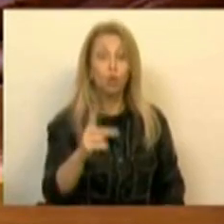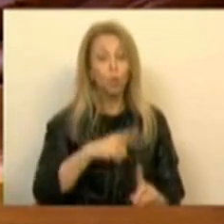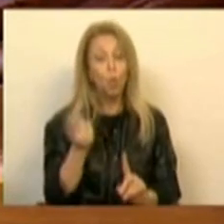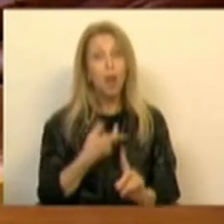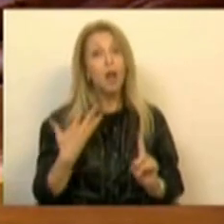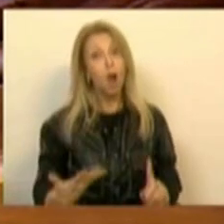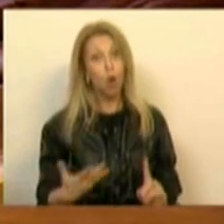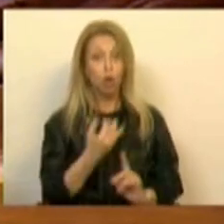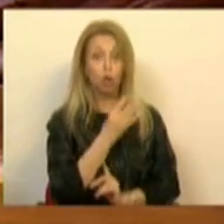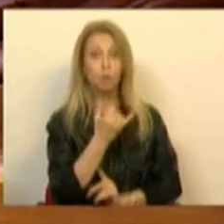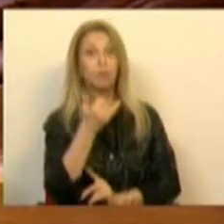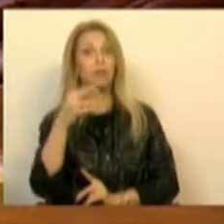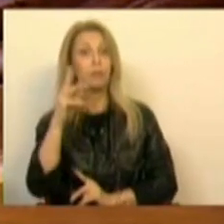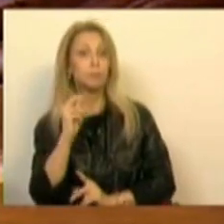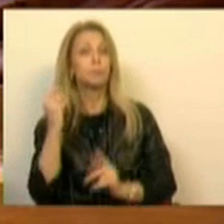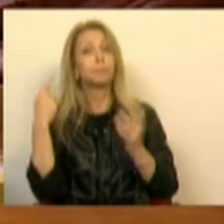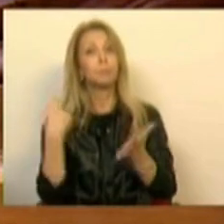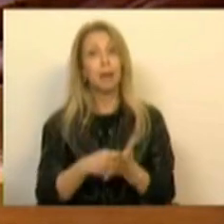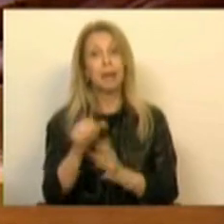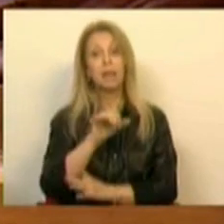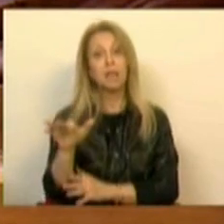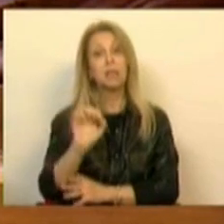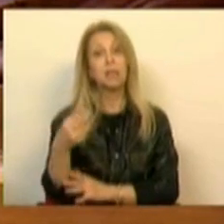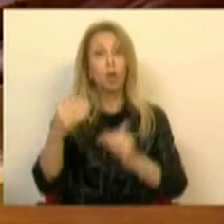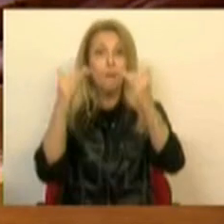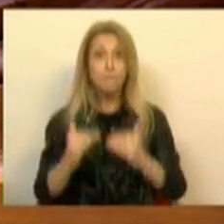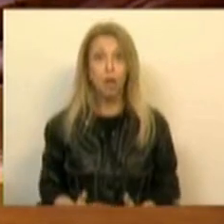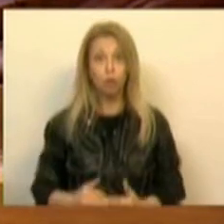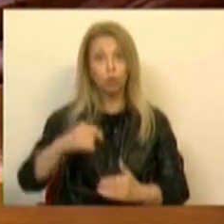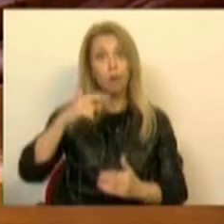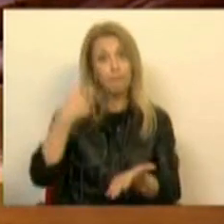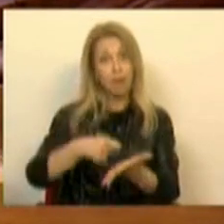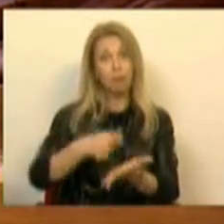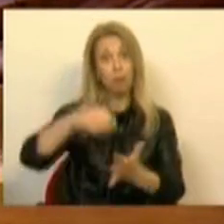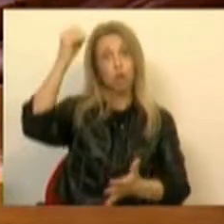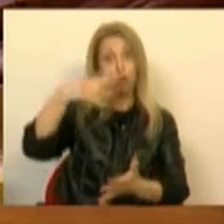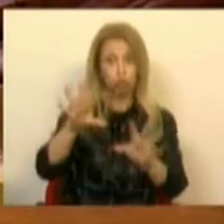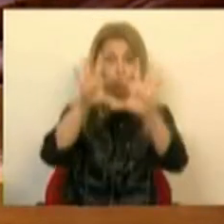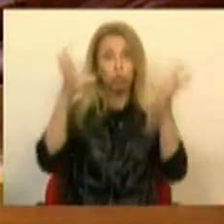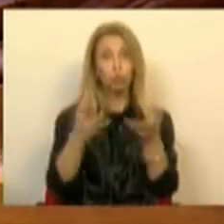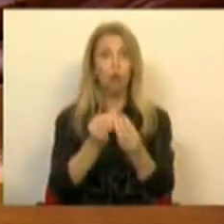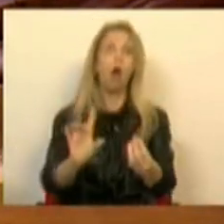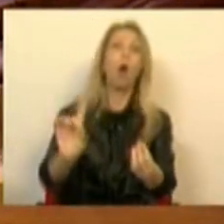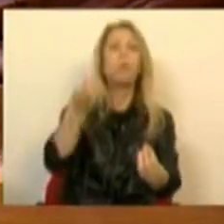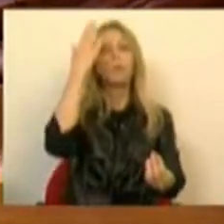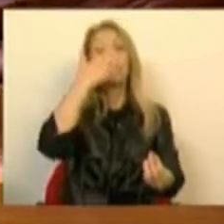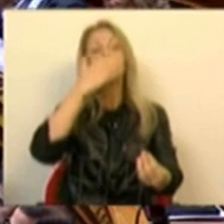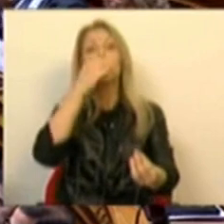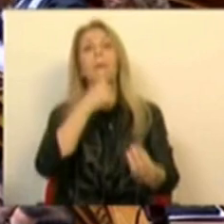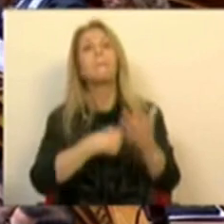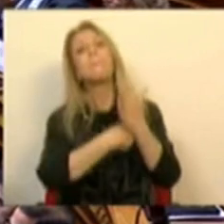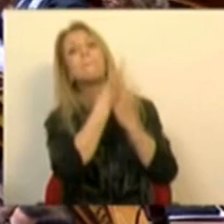ano 2023 menos 500 euros na fatura da luz do que pagaria sem o conjunto destas medidas que foram